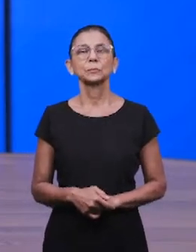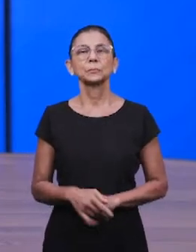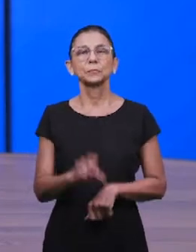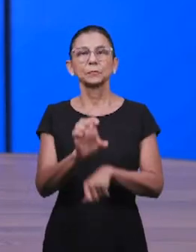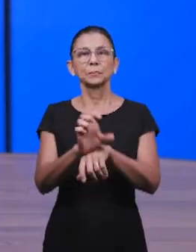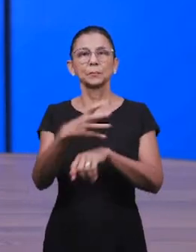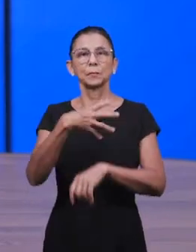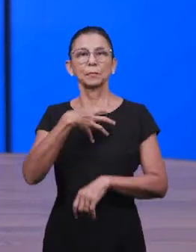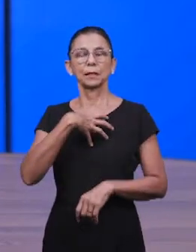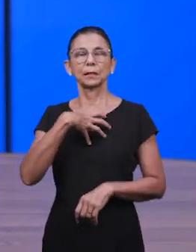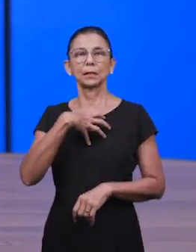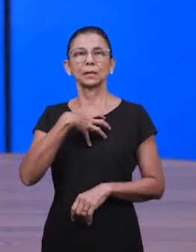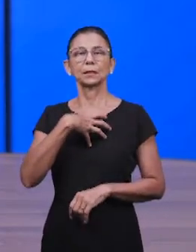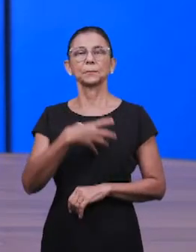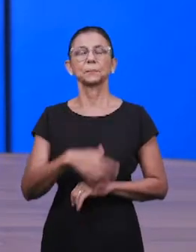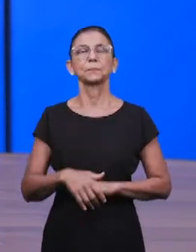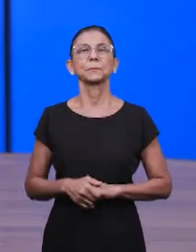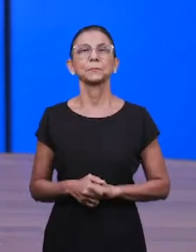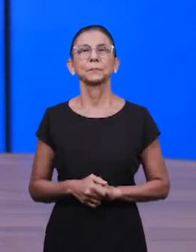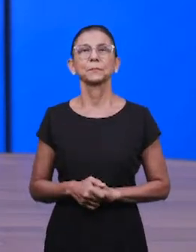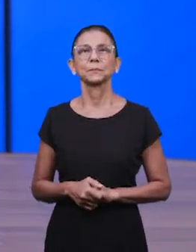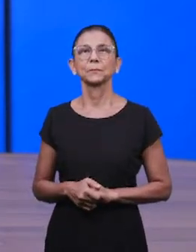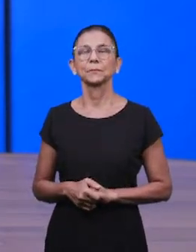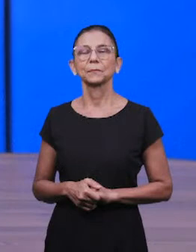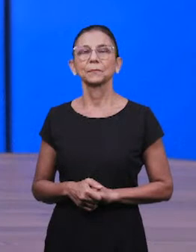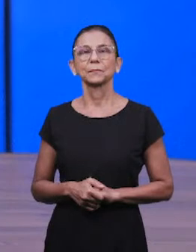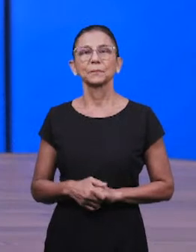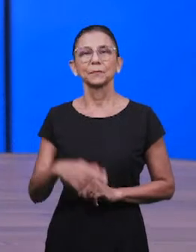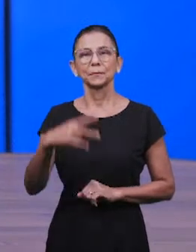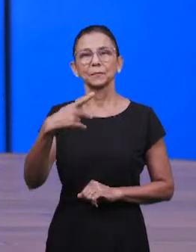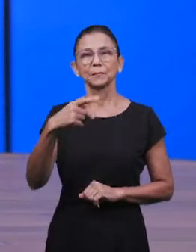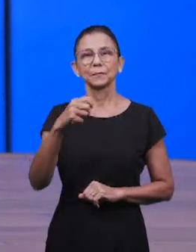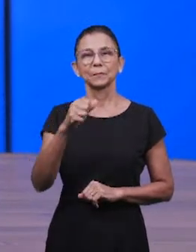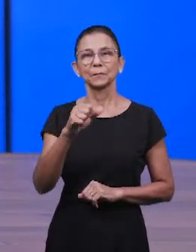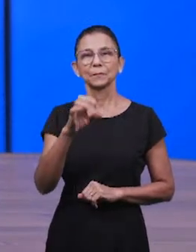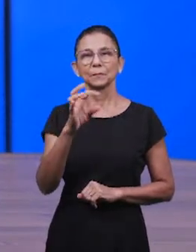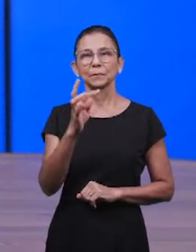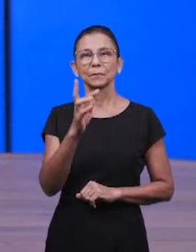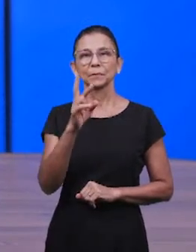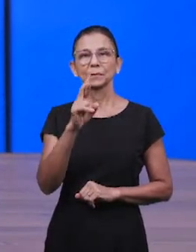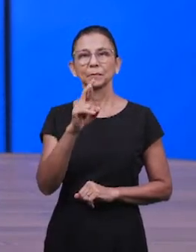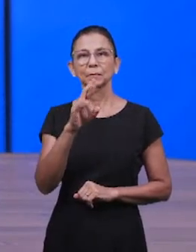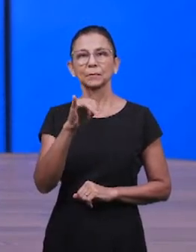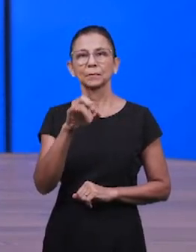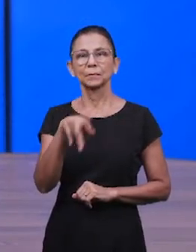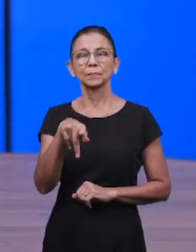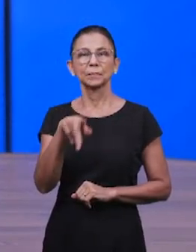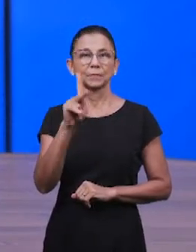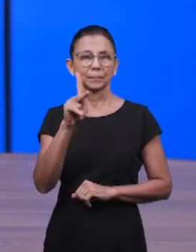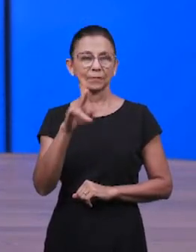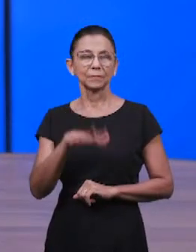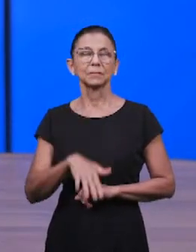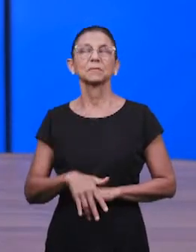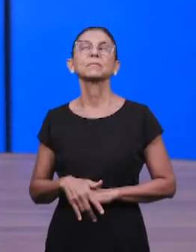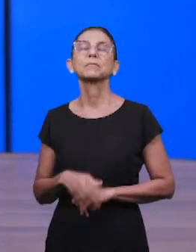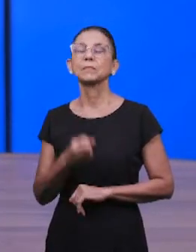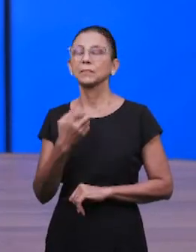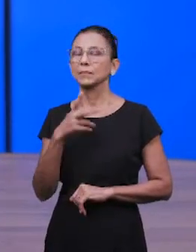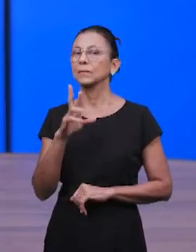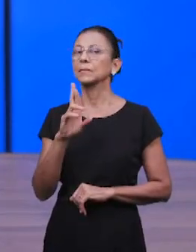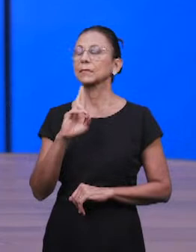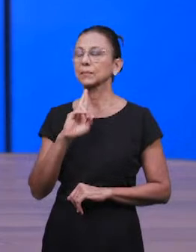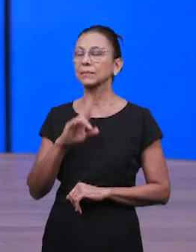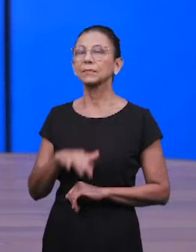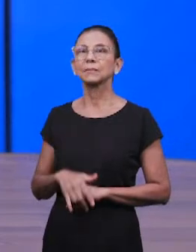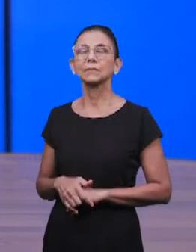querido obreiro lá, o Patrick Teixeira. Patrick, as respostas dele são sempre muito boas, muito completas, né?